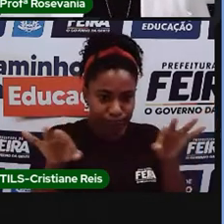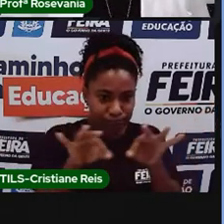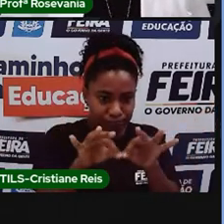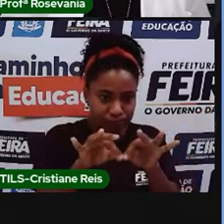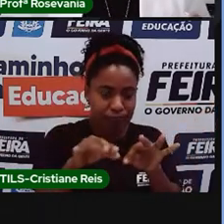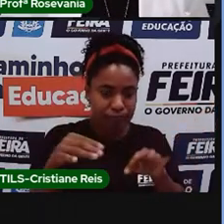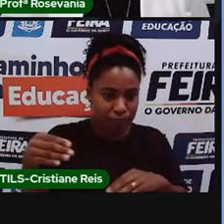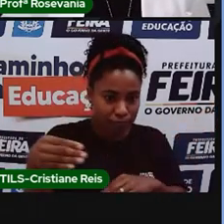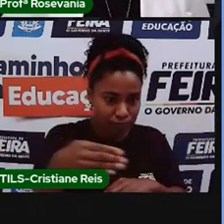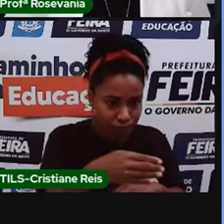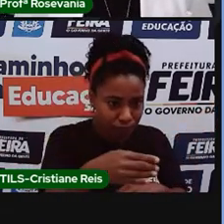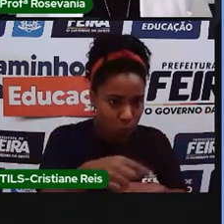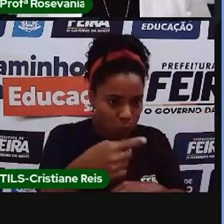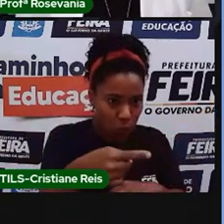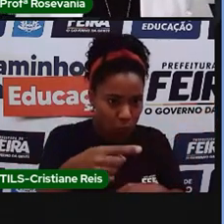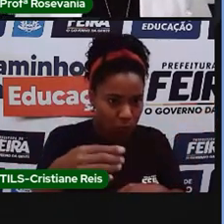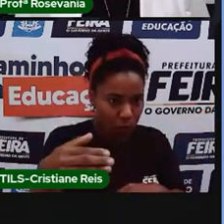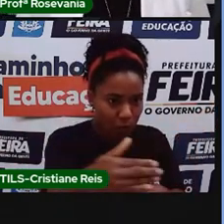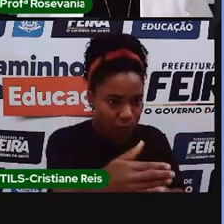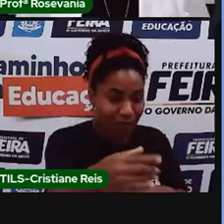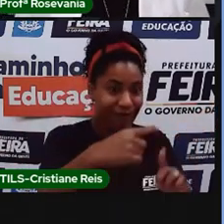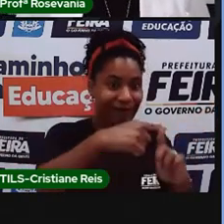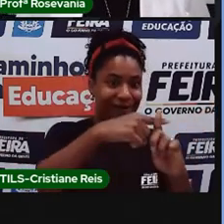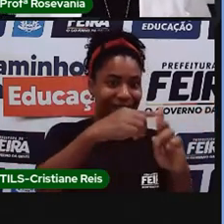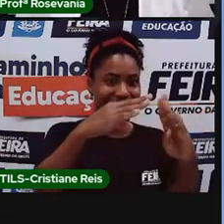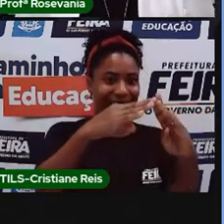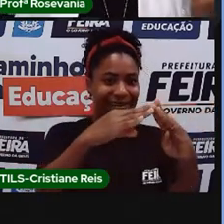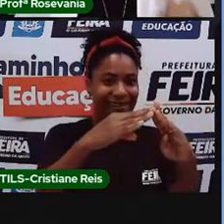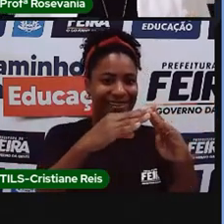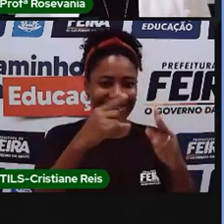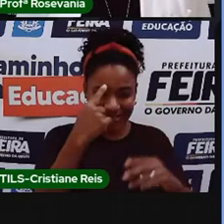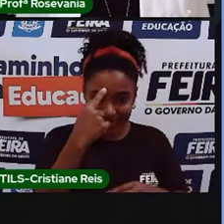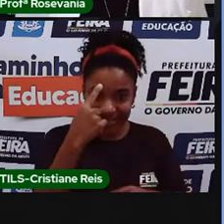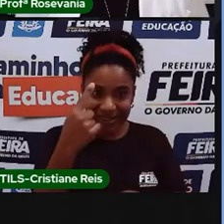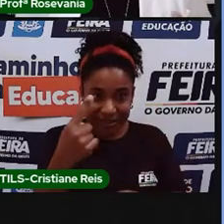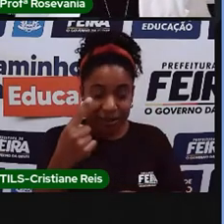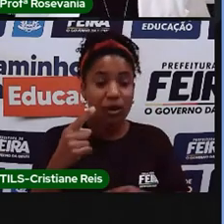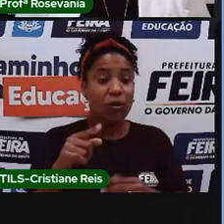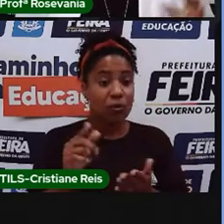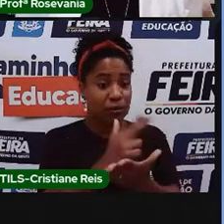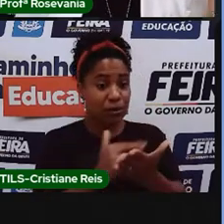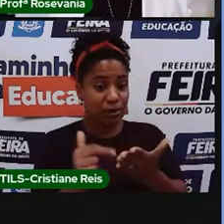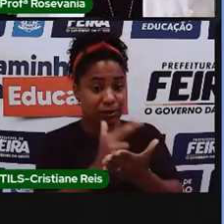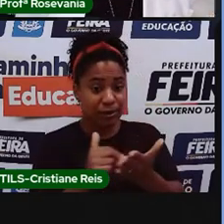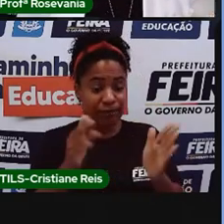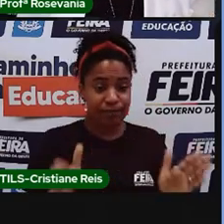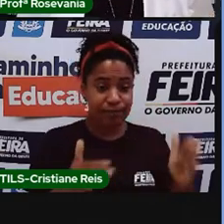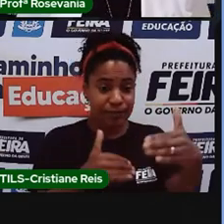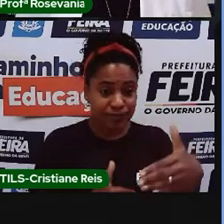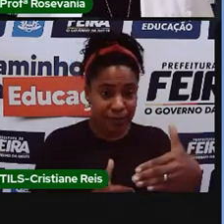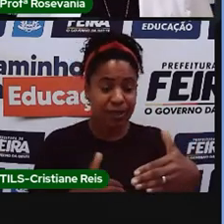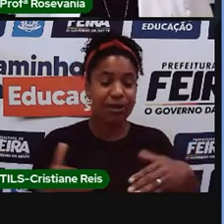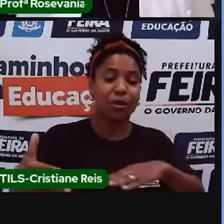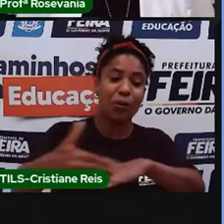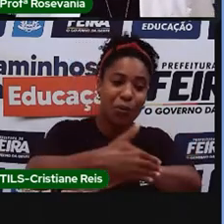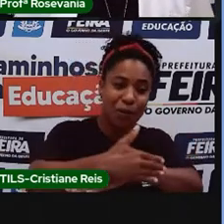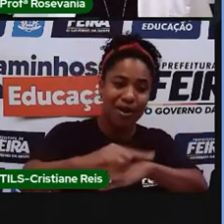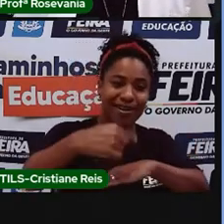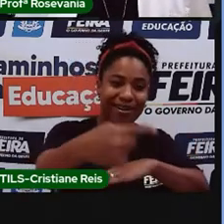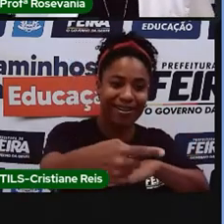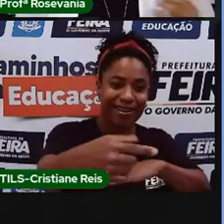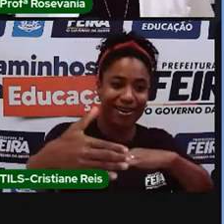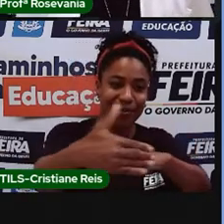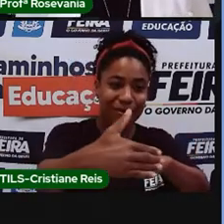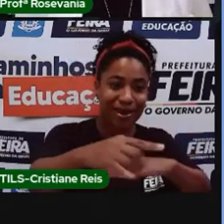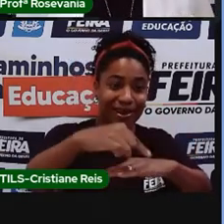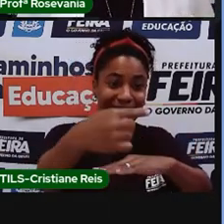ele é como se fosse uma coisa emergencial, né? Você faz logo ele para poder dar orientação. Olha, são duas ruas depois de tal coisa, assim, assim.